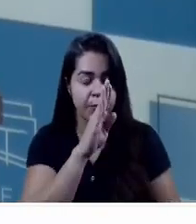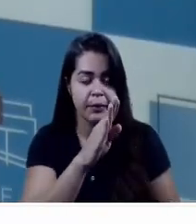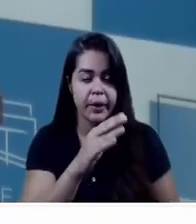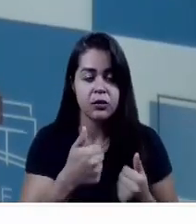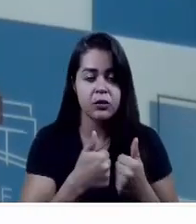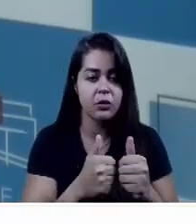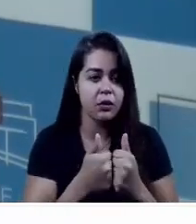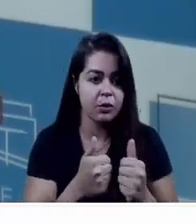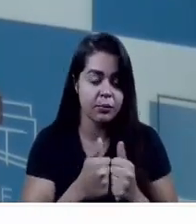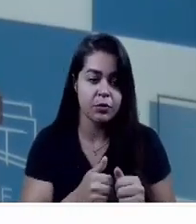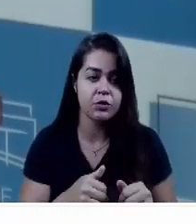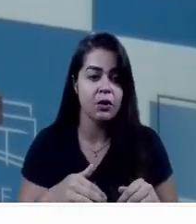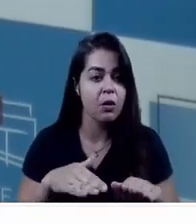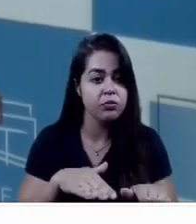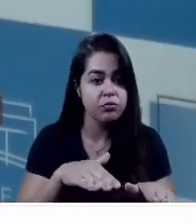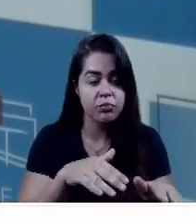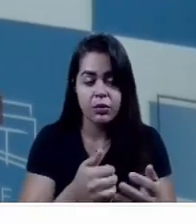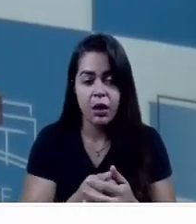melhorar o tempo de